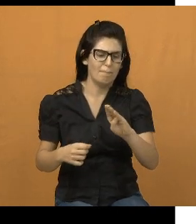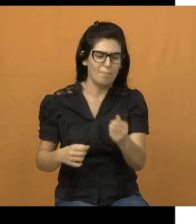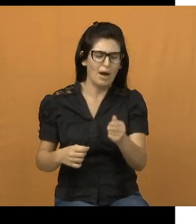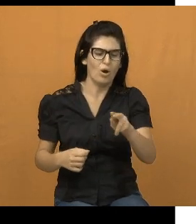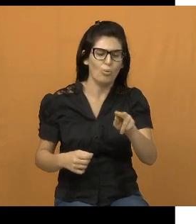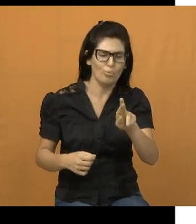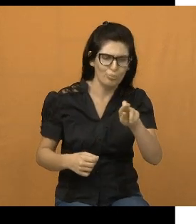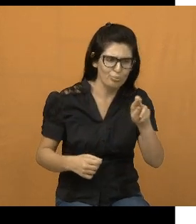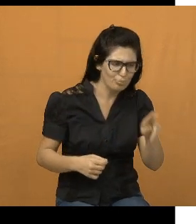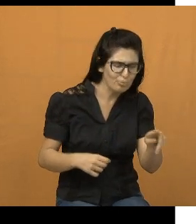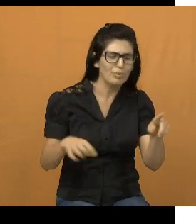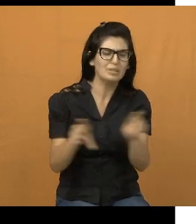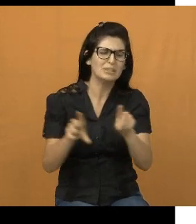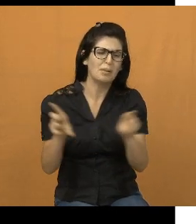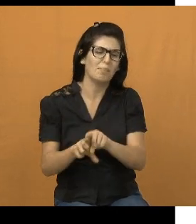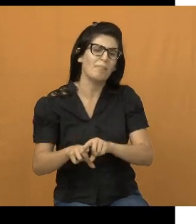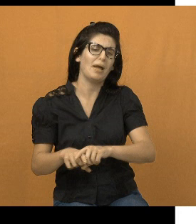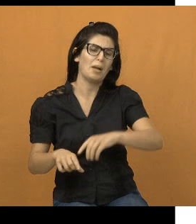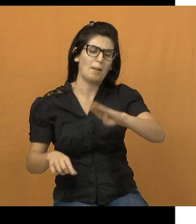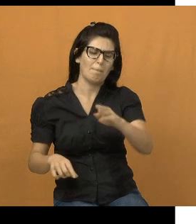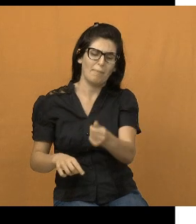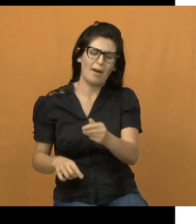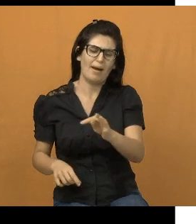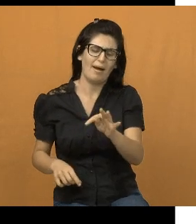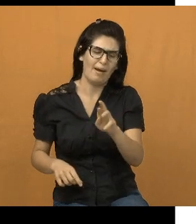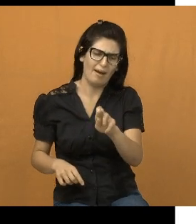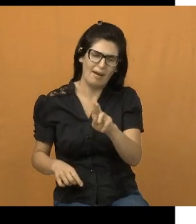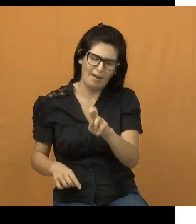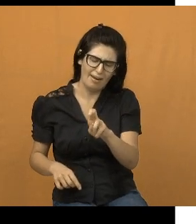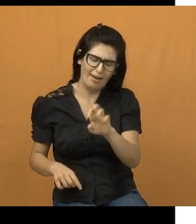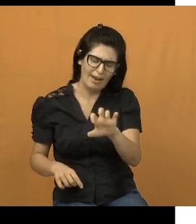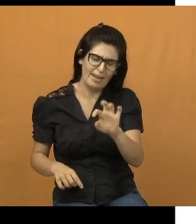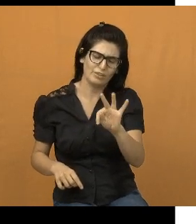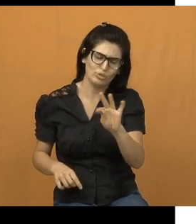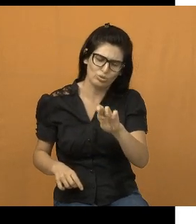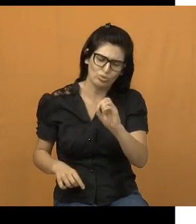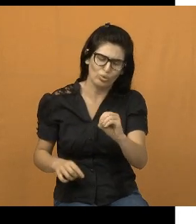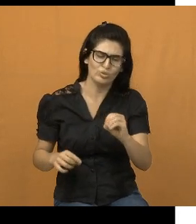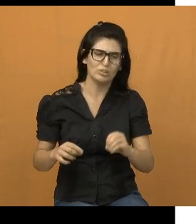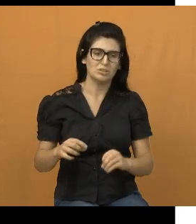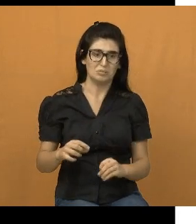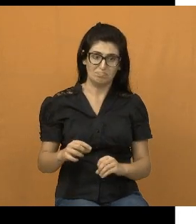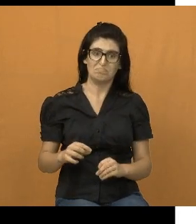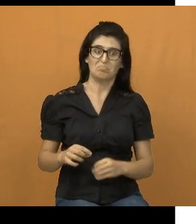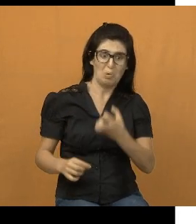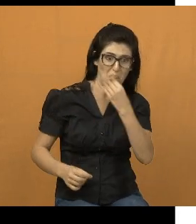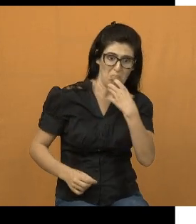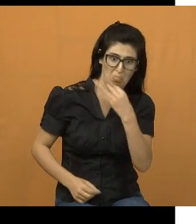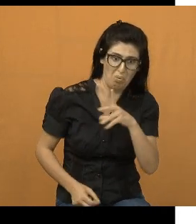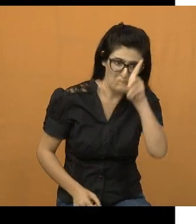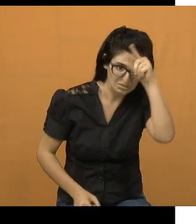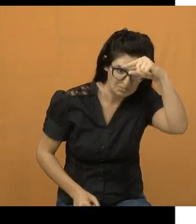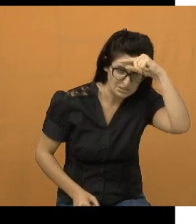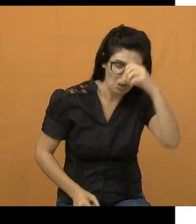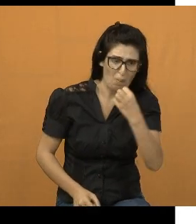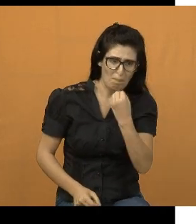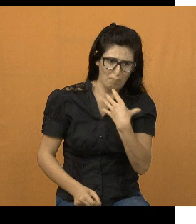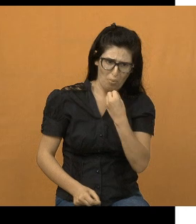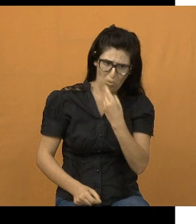referências para alguns tratamentos e cada um tem aí determinado na